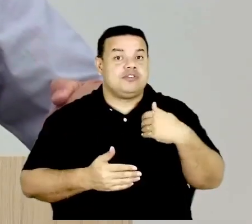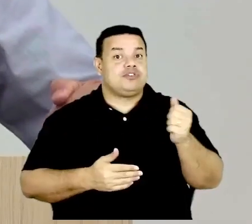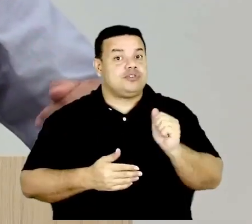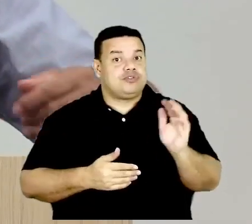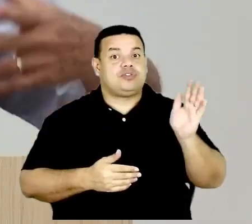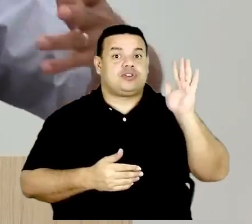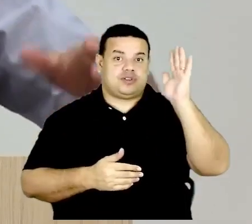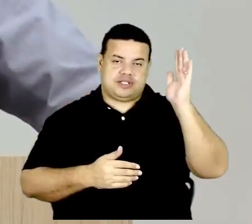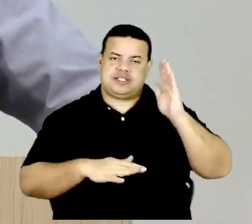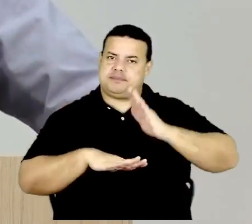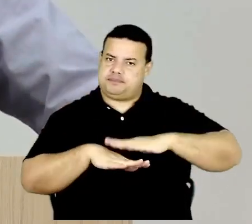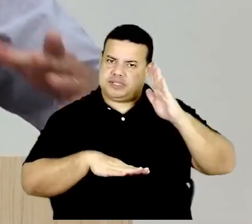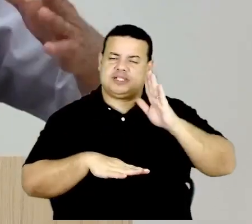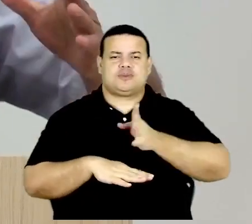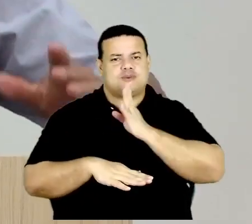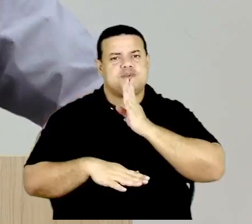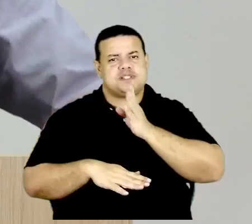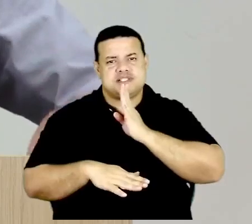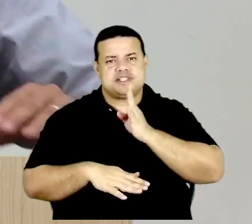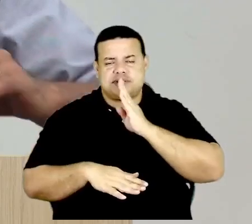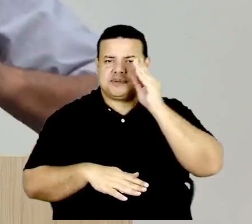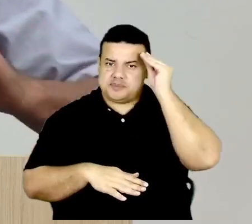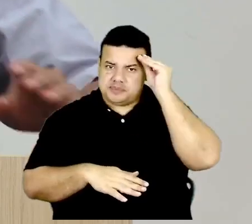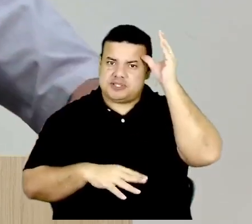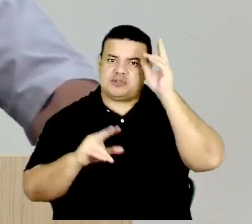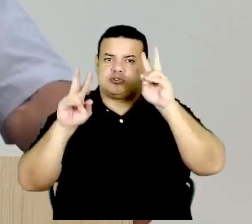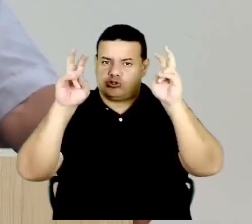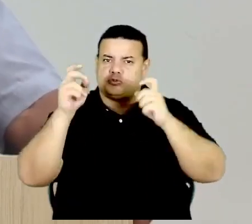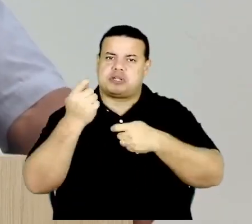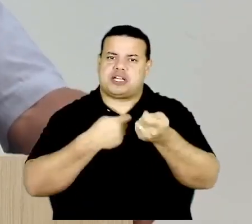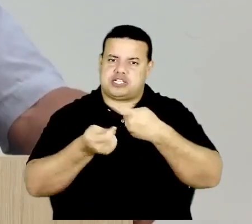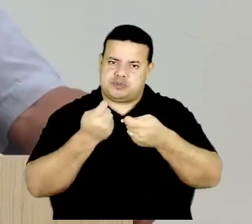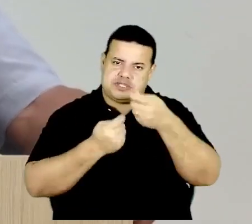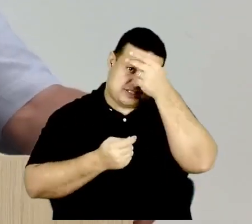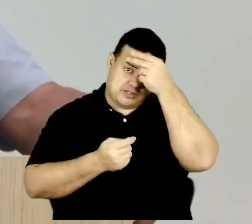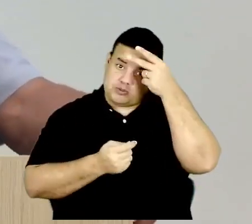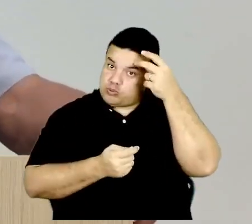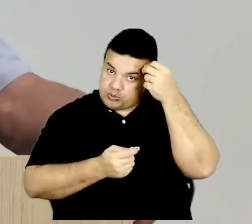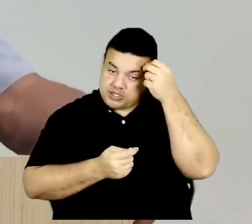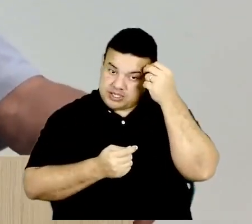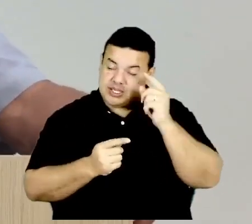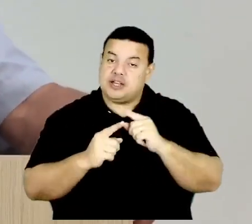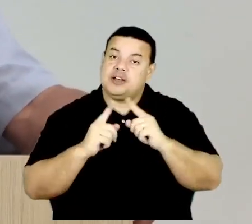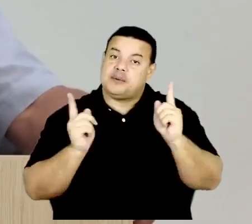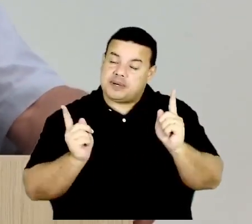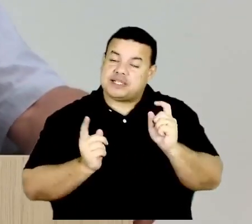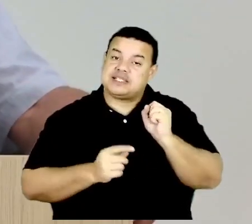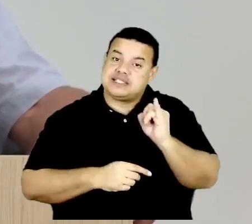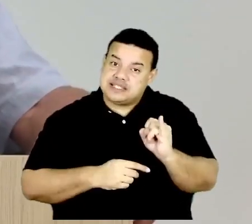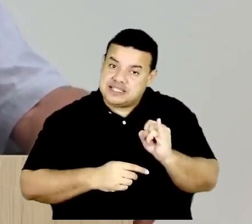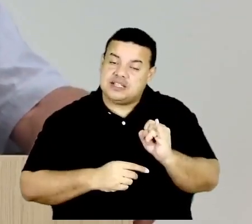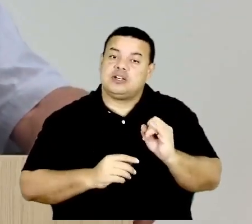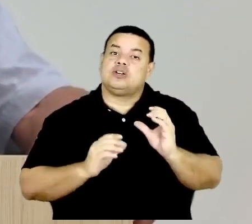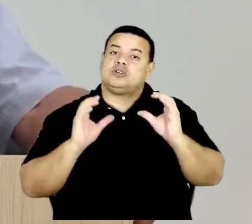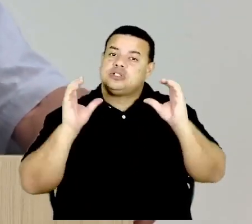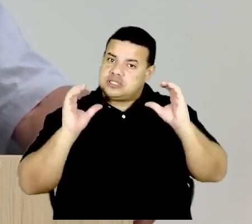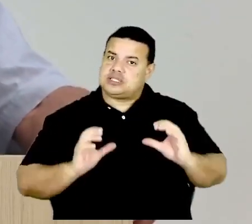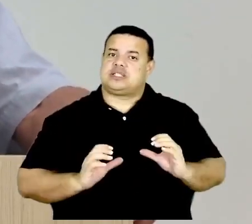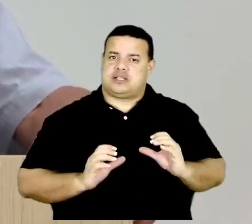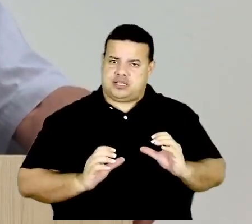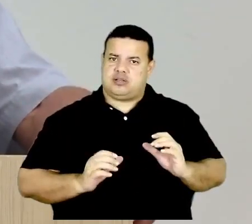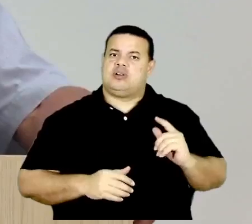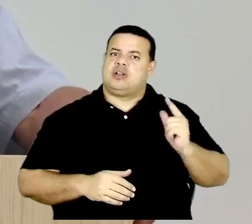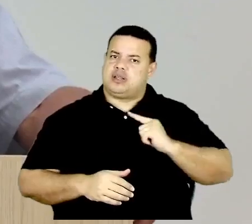as questões da administração pública. Mas veja assim, se esse cidadão que tem lá esses lotes,